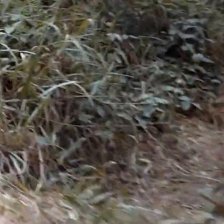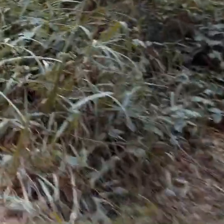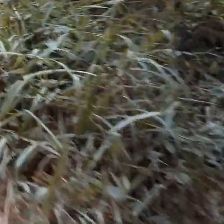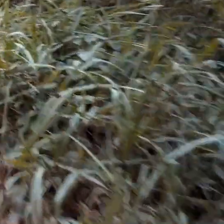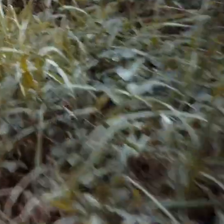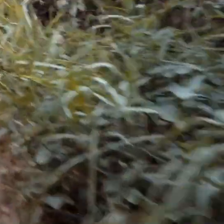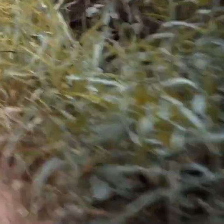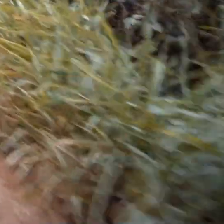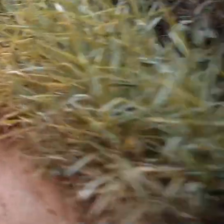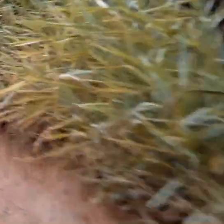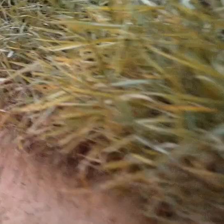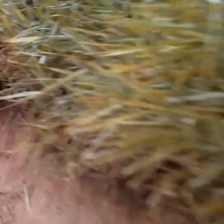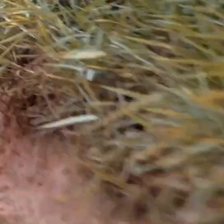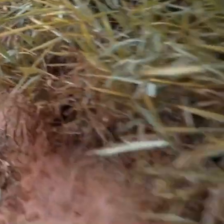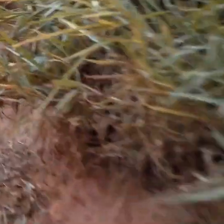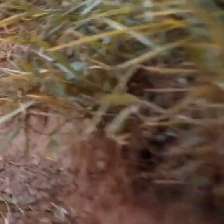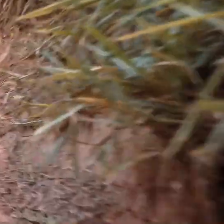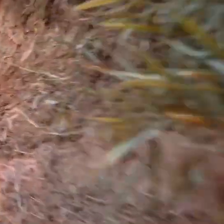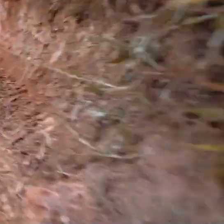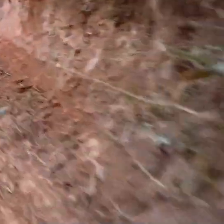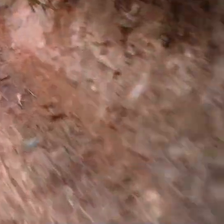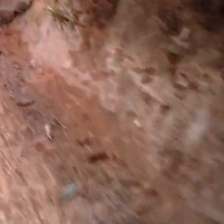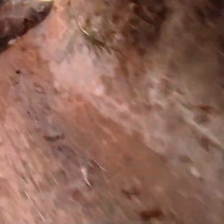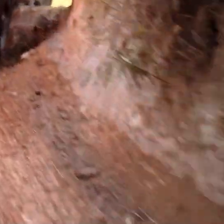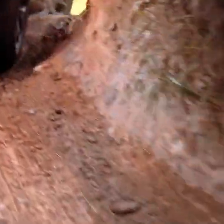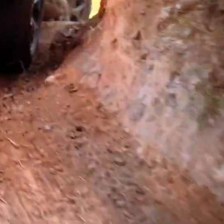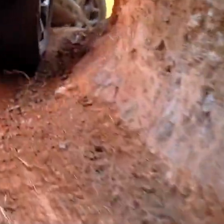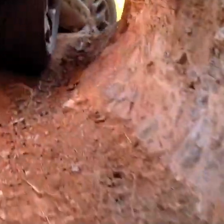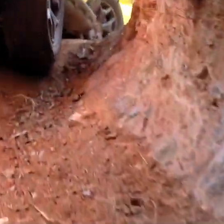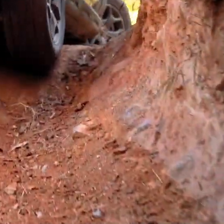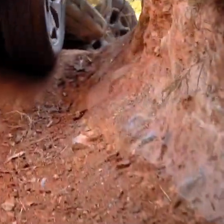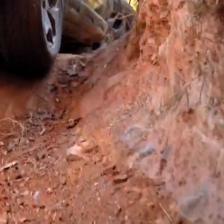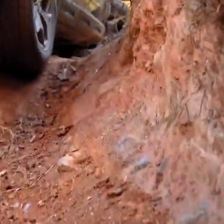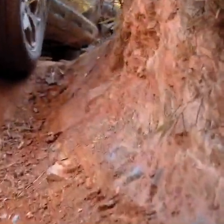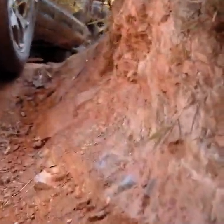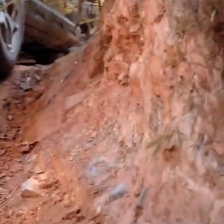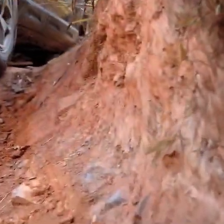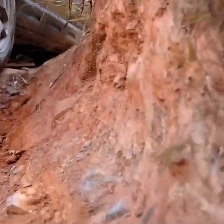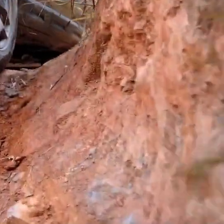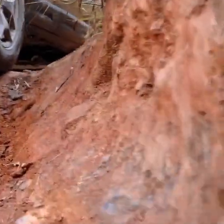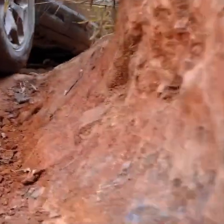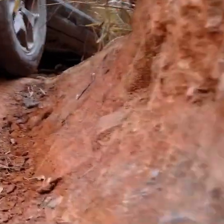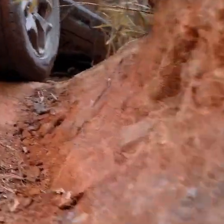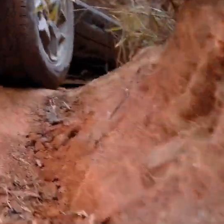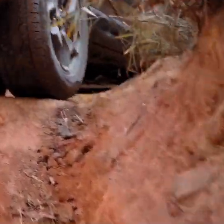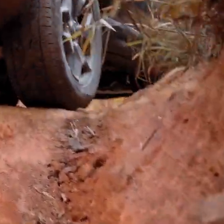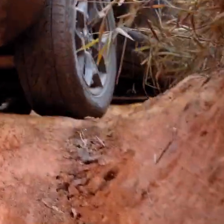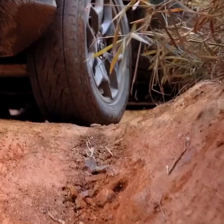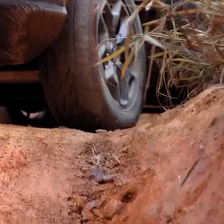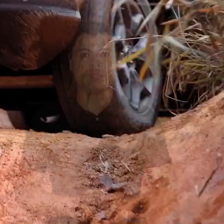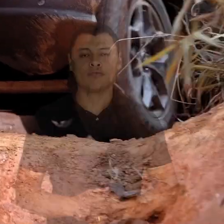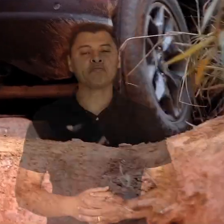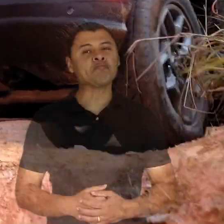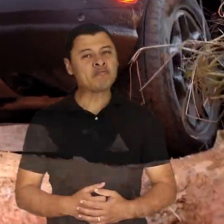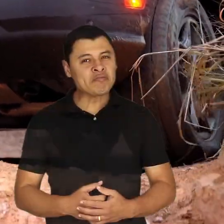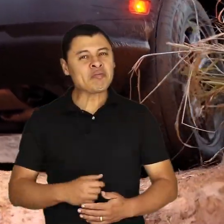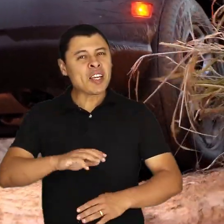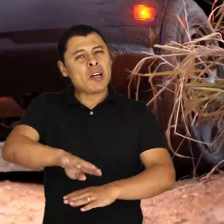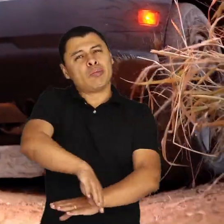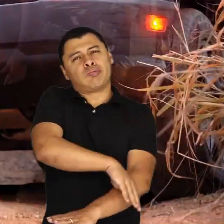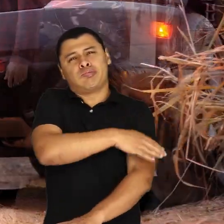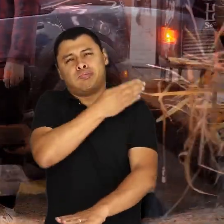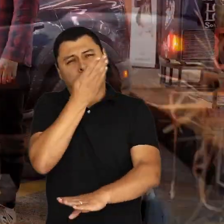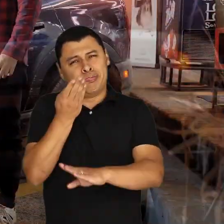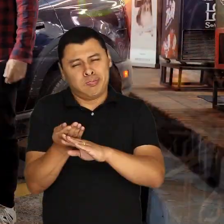Os dois veículos saem da estrada de terra. Juliano e o Bronco estão parados em área urbana à noite. Depois desse dia